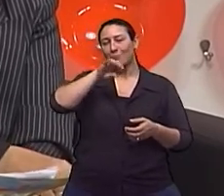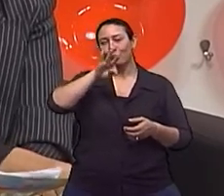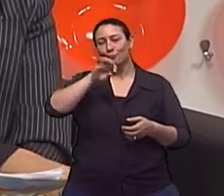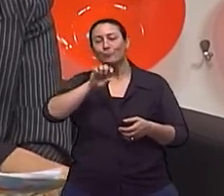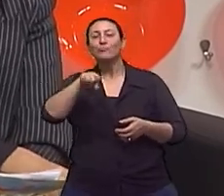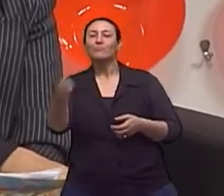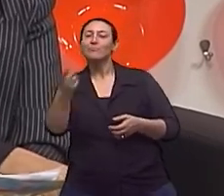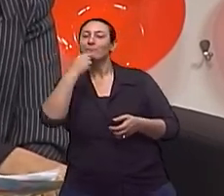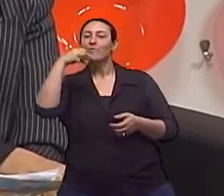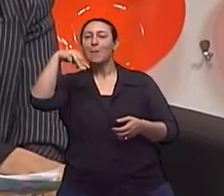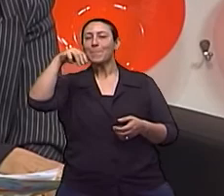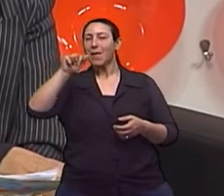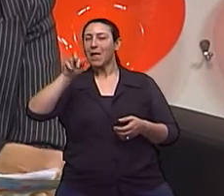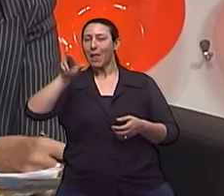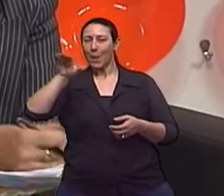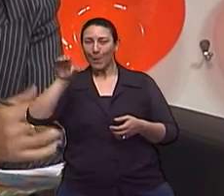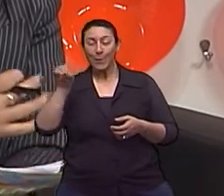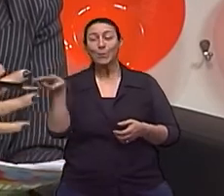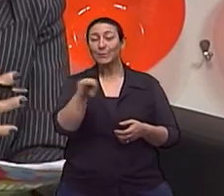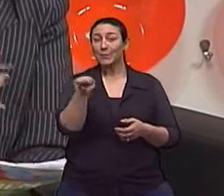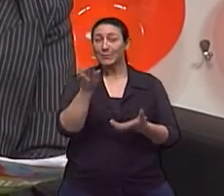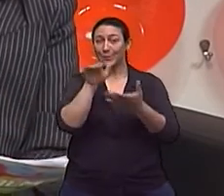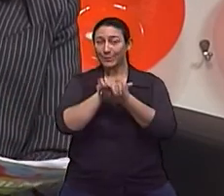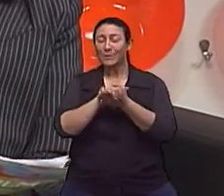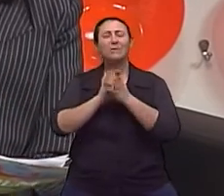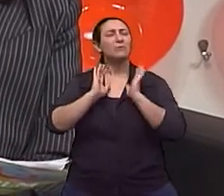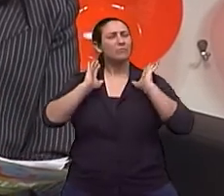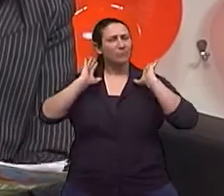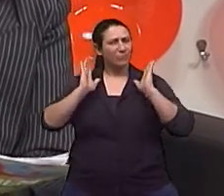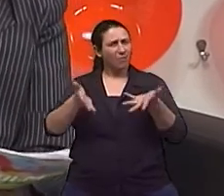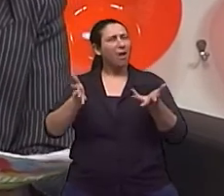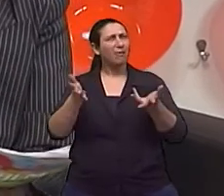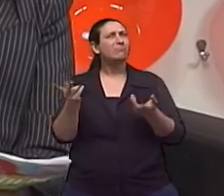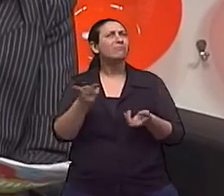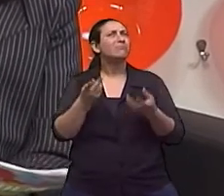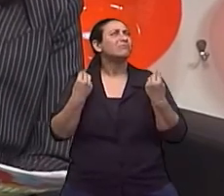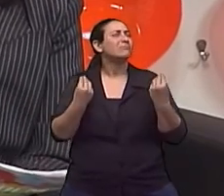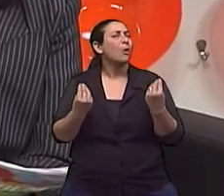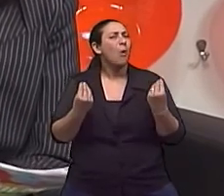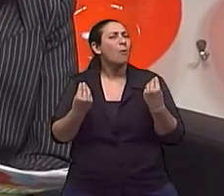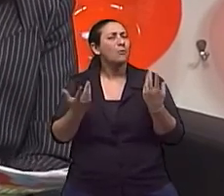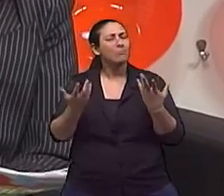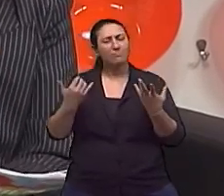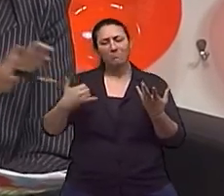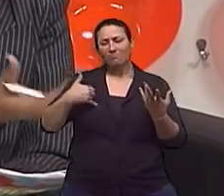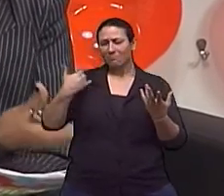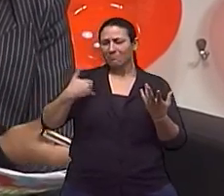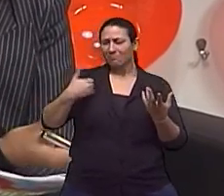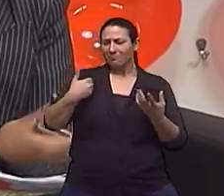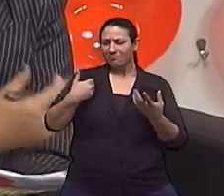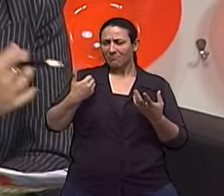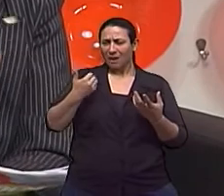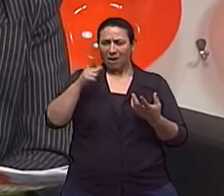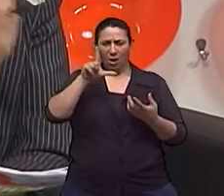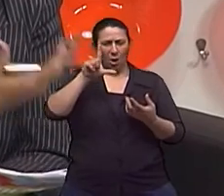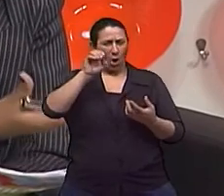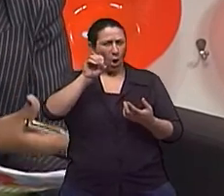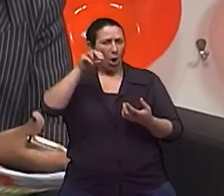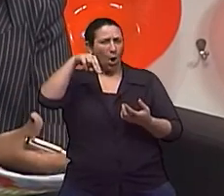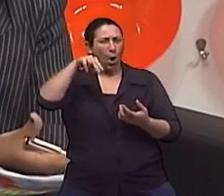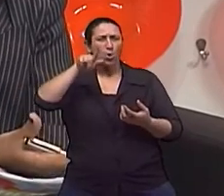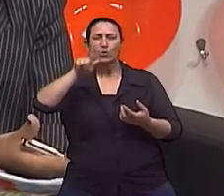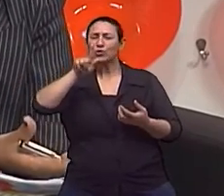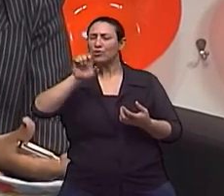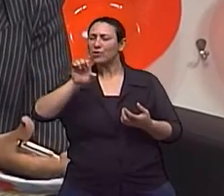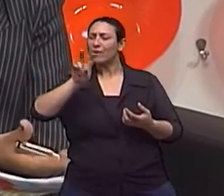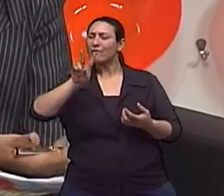Antônio a gente se pergunta de repente mais ser longevo né O que que é longevidade é viver junto é